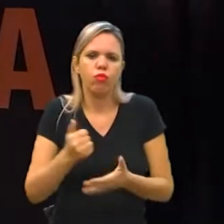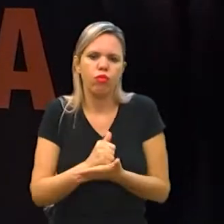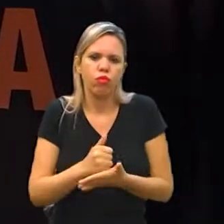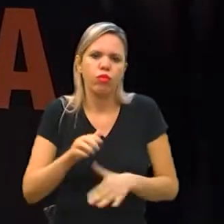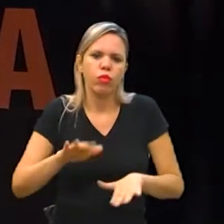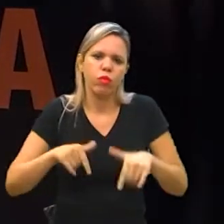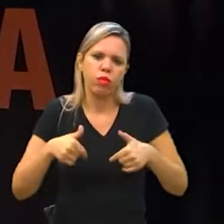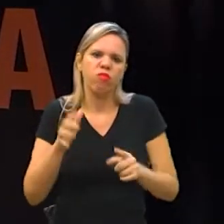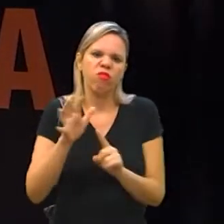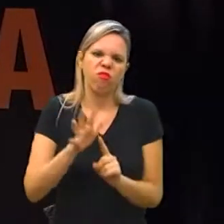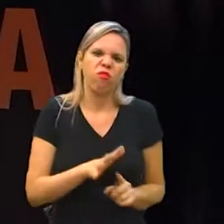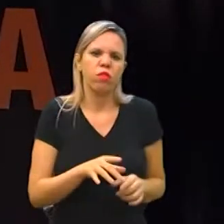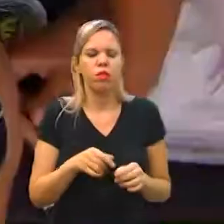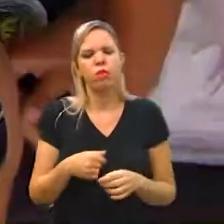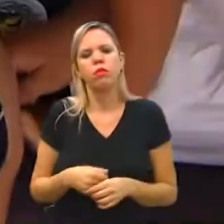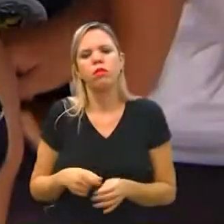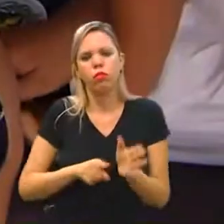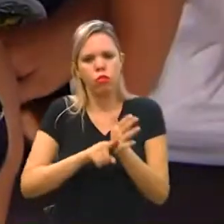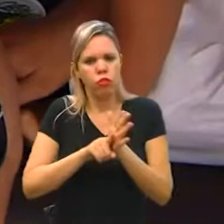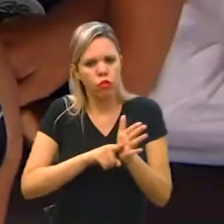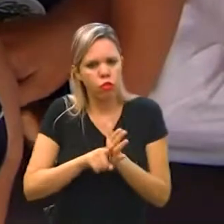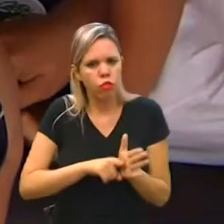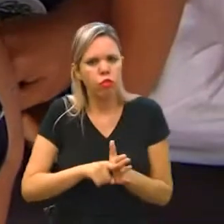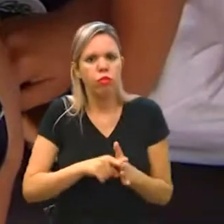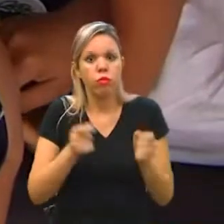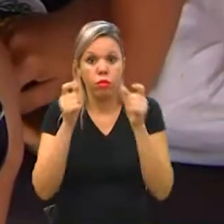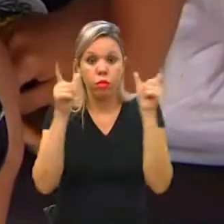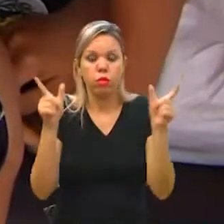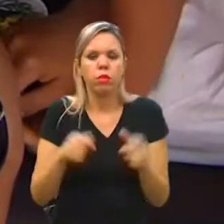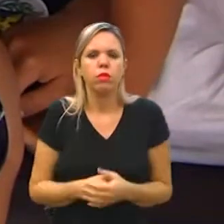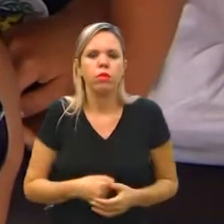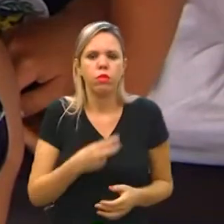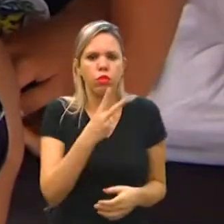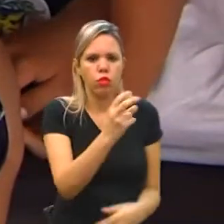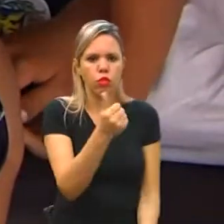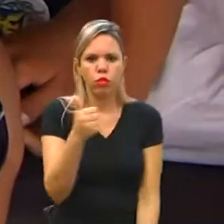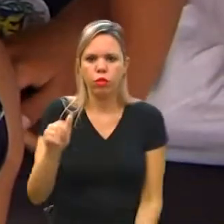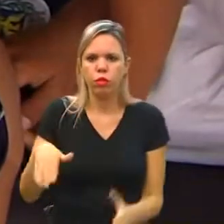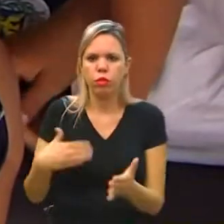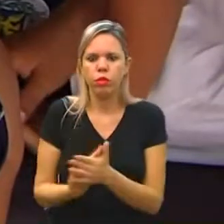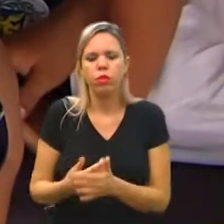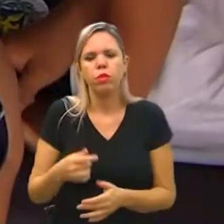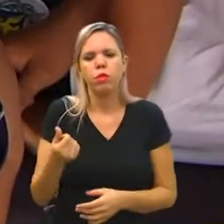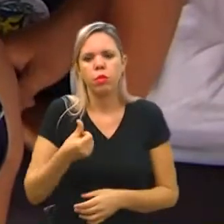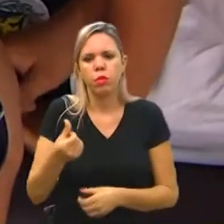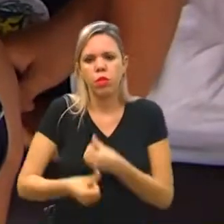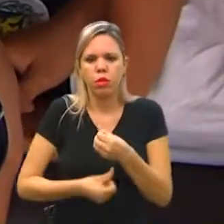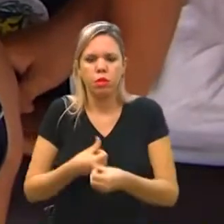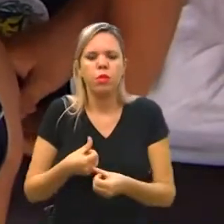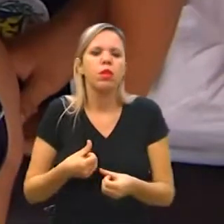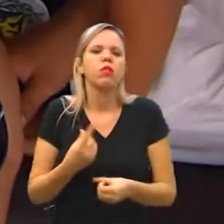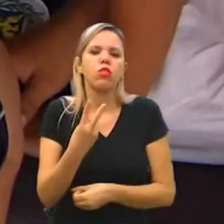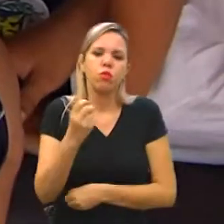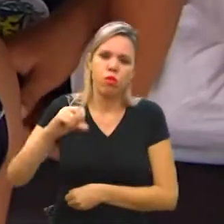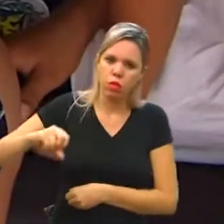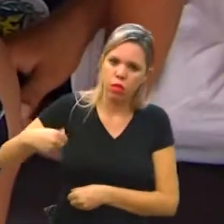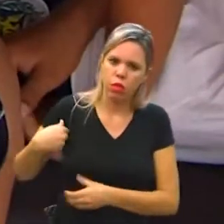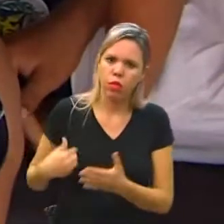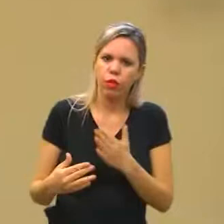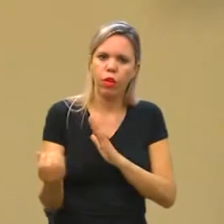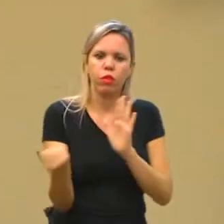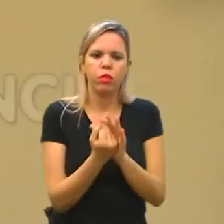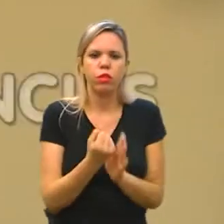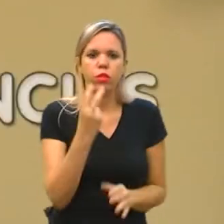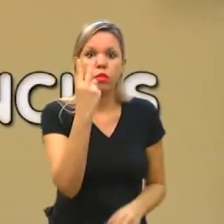algum tipo de assédio. As estatísticas são alarmantes. De 2011 ao primeiro semestre de